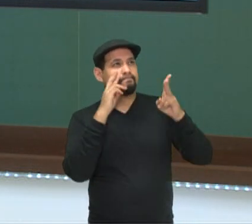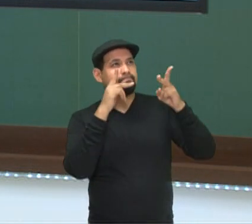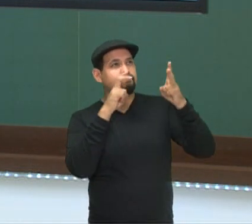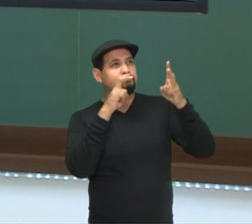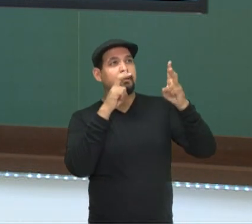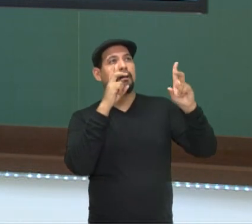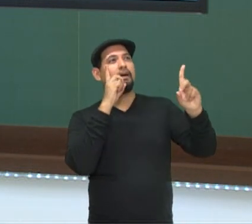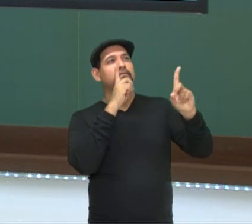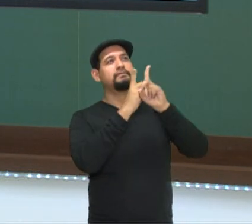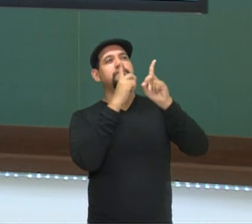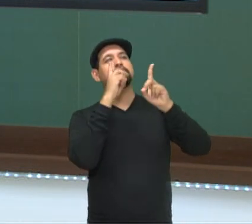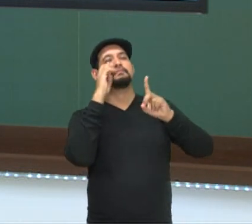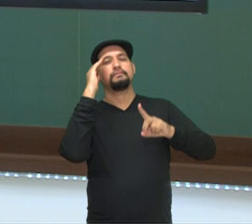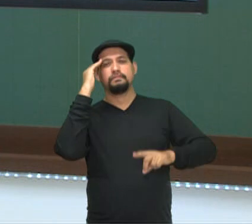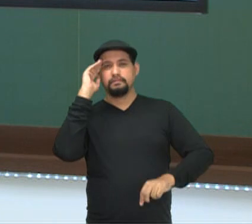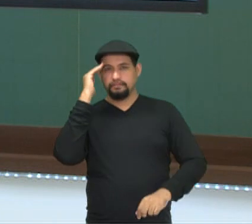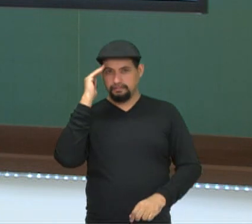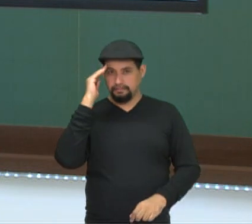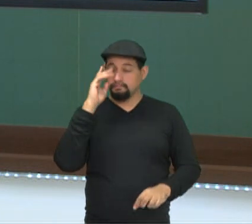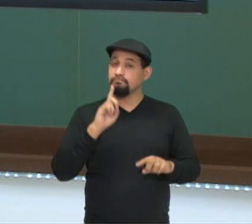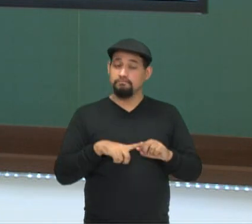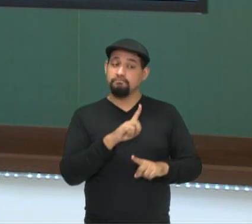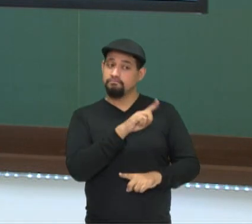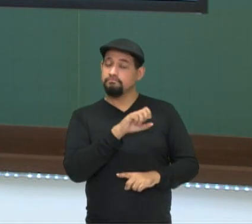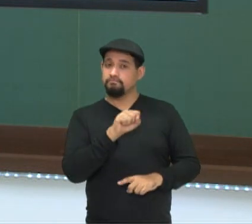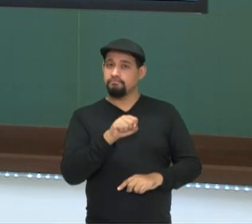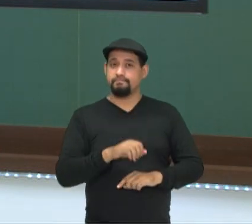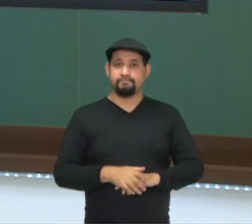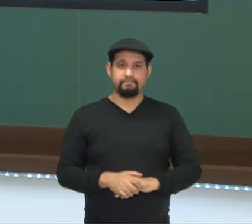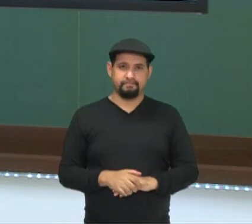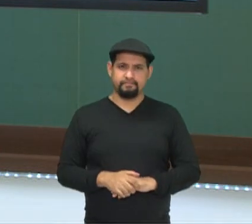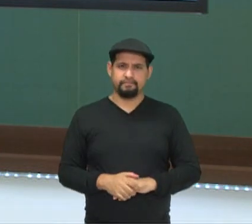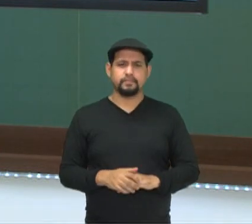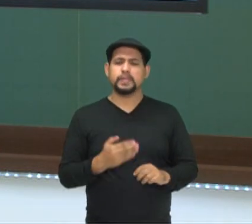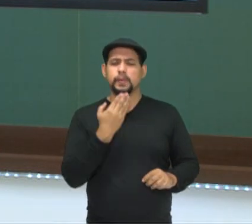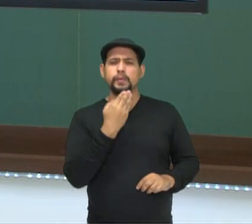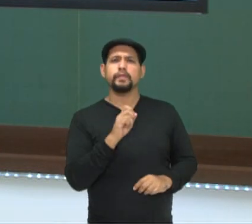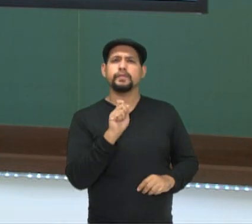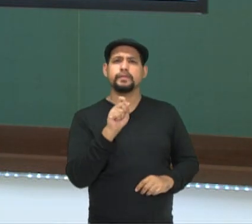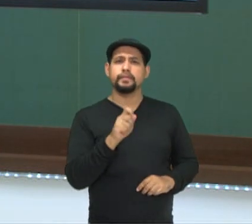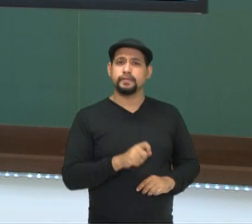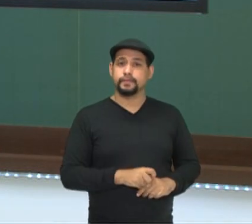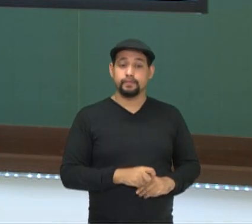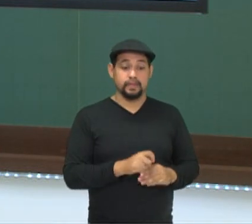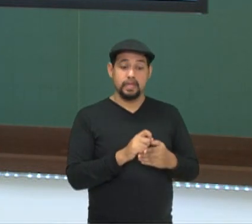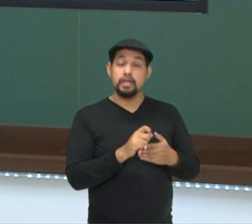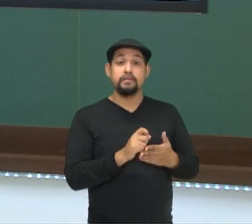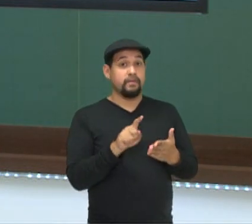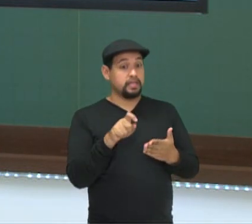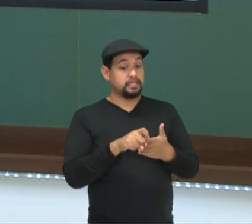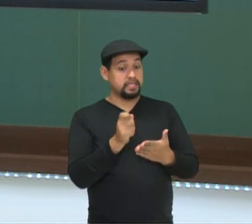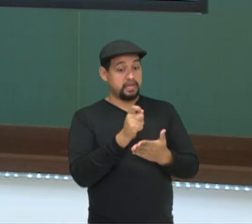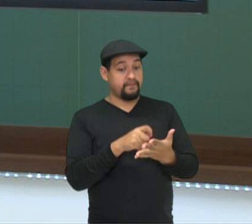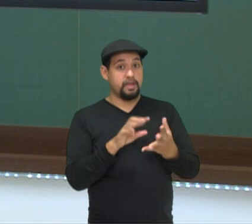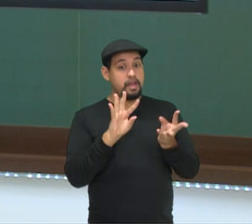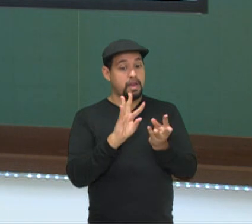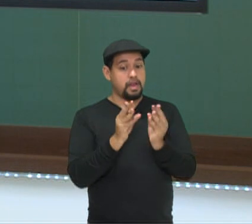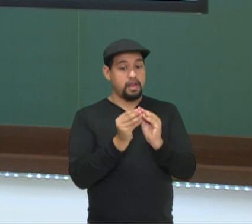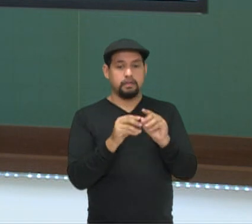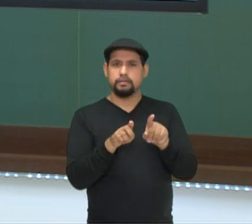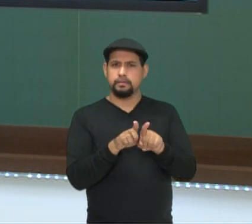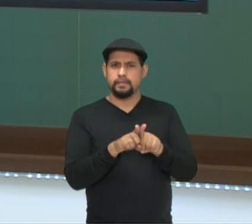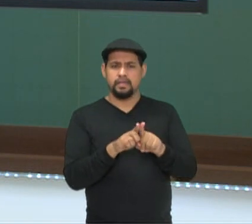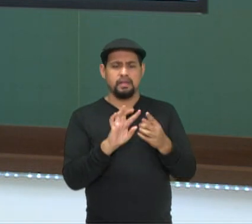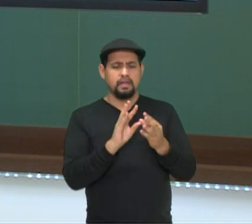olhos e enxergar visualizar ela mas ela é que que ele tá pedindo Escreva na forma reduzida